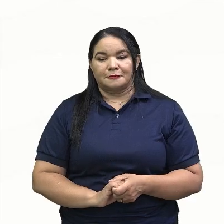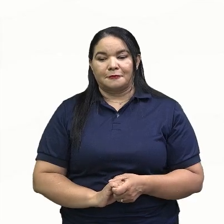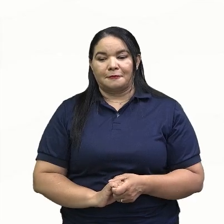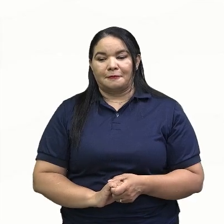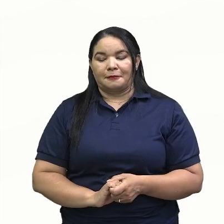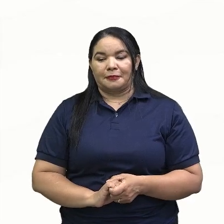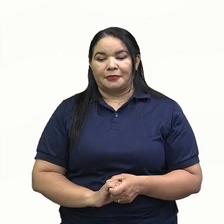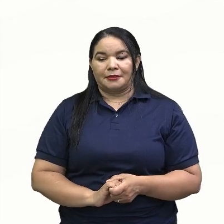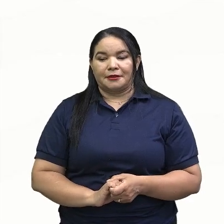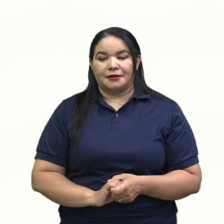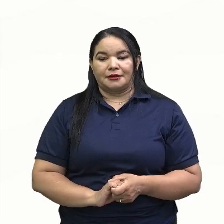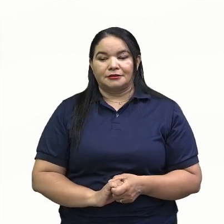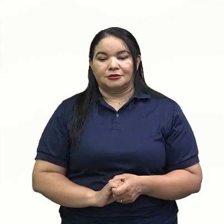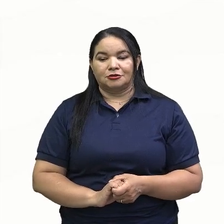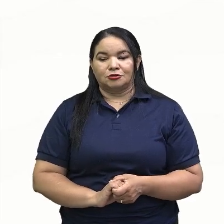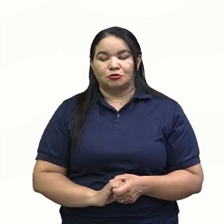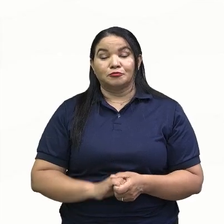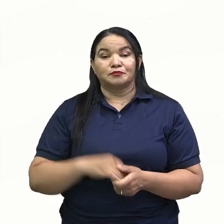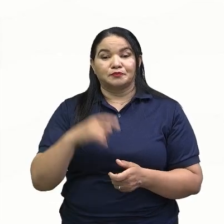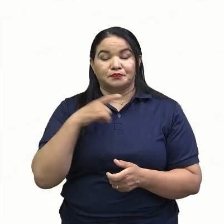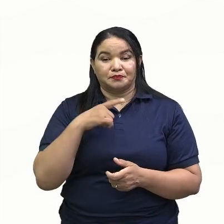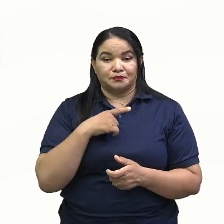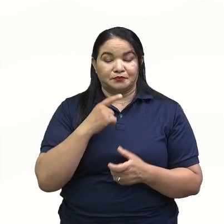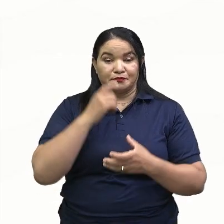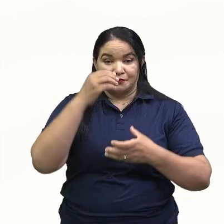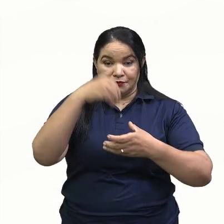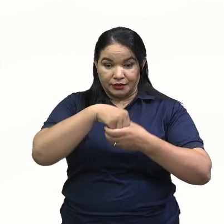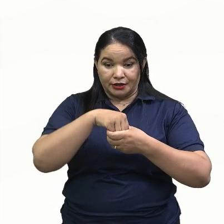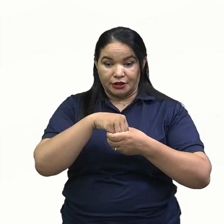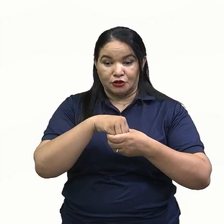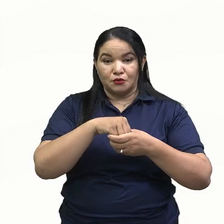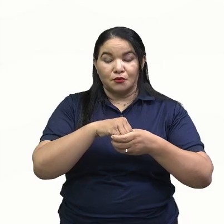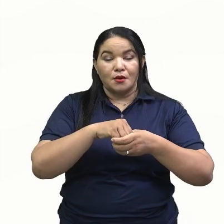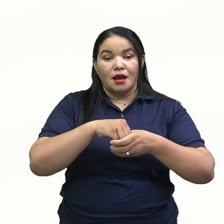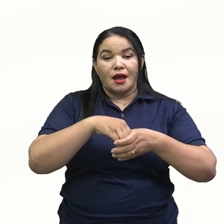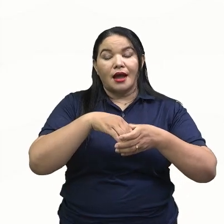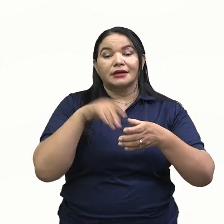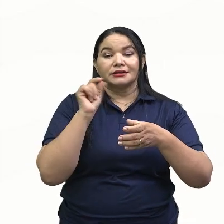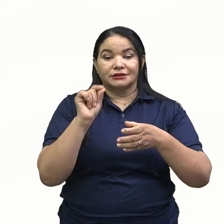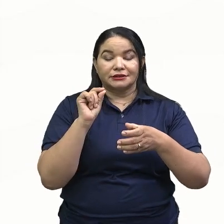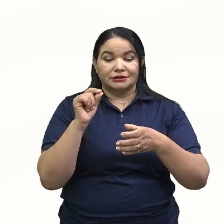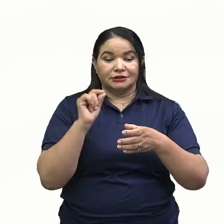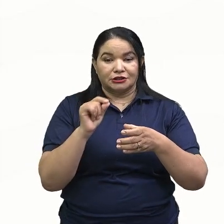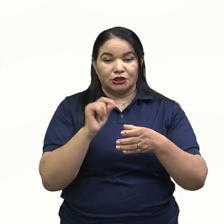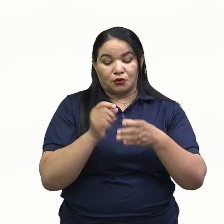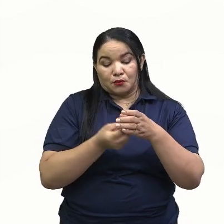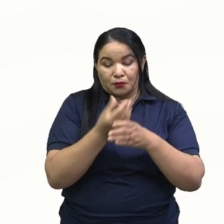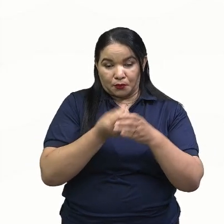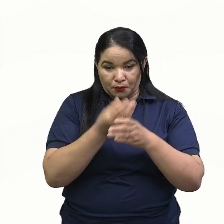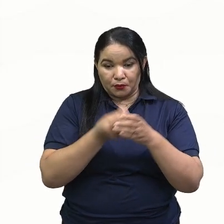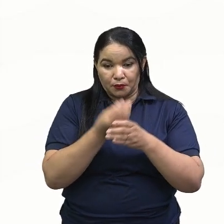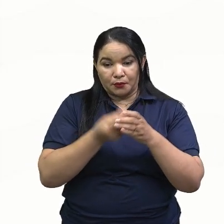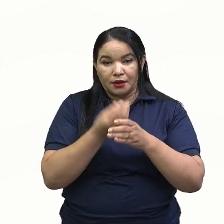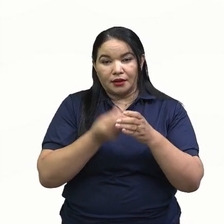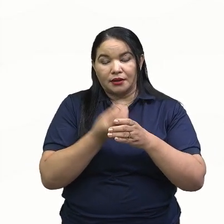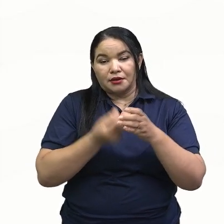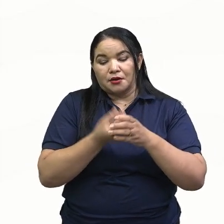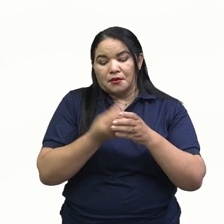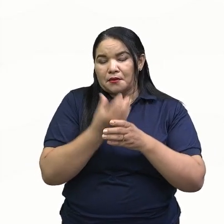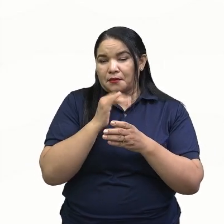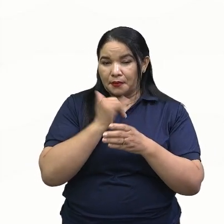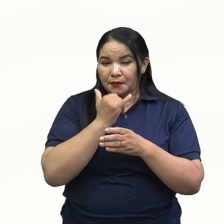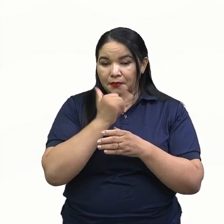aqui o gerador. Você tem o gerador, aí você